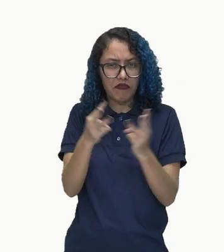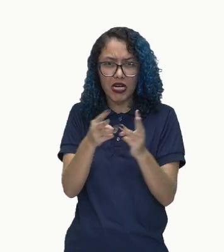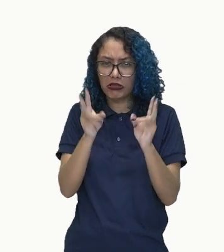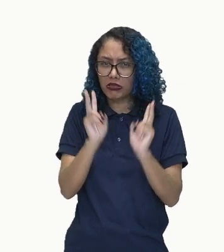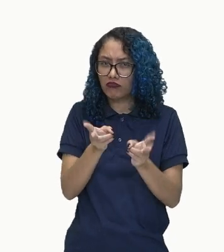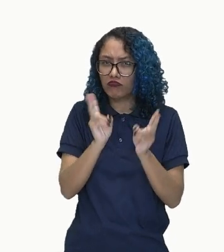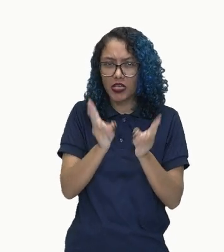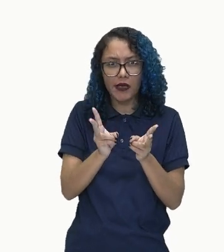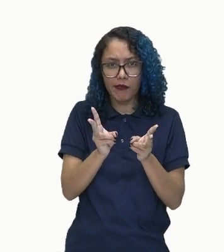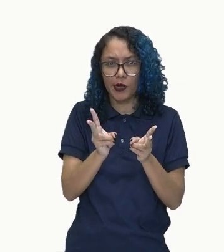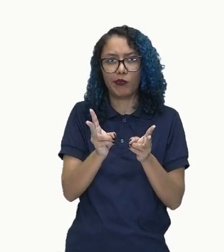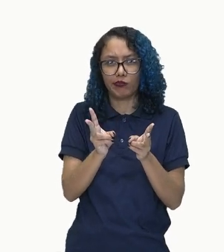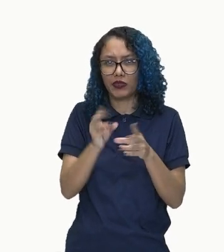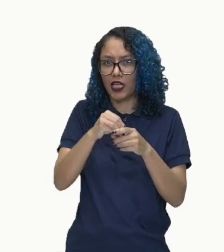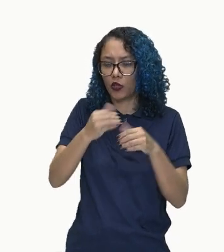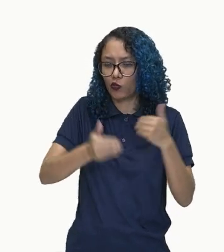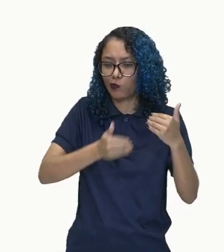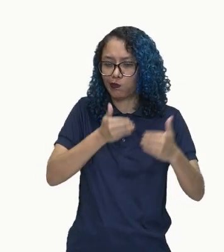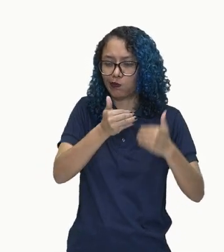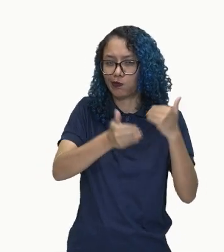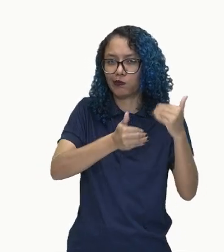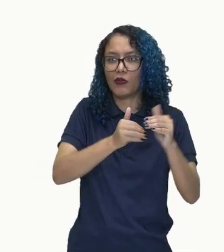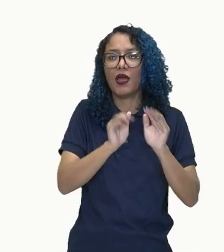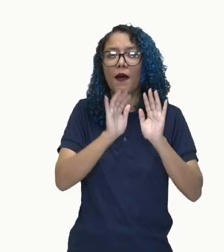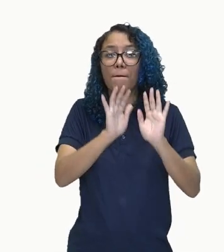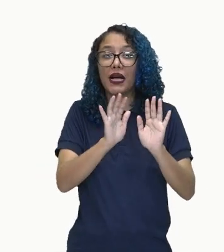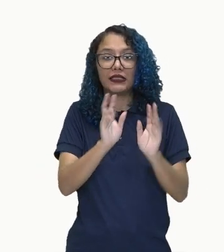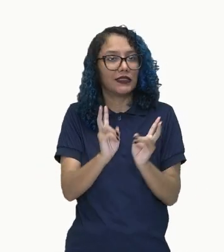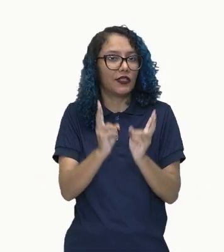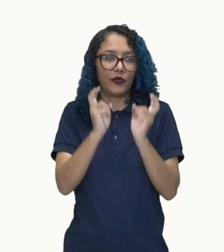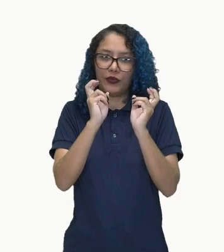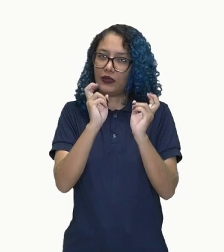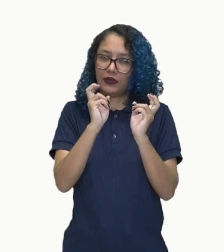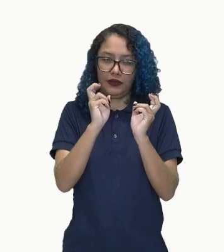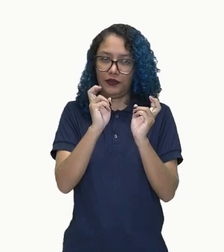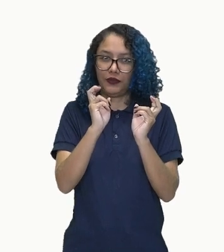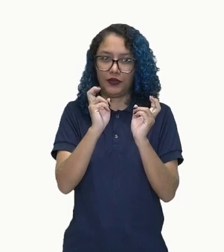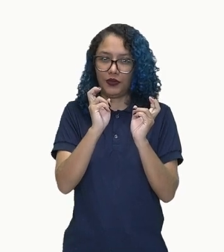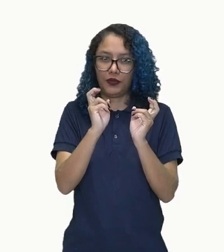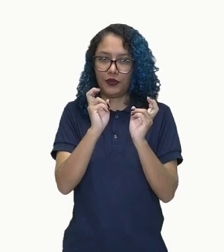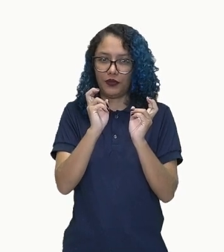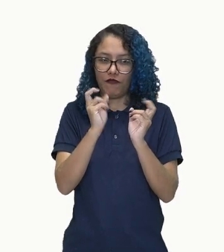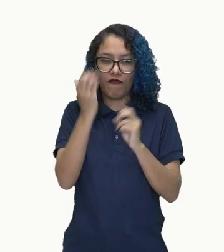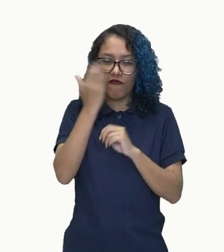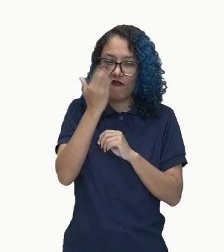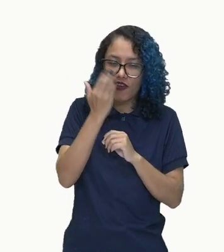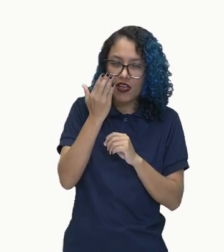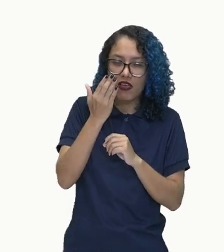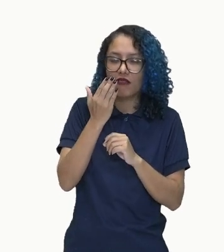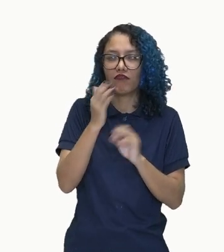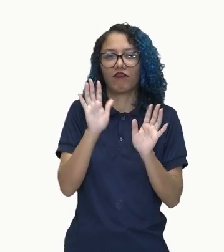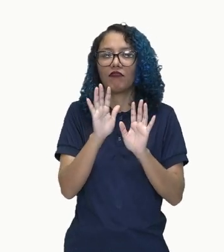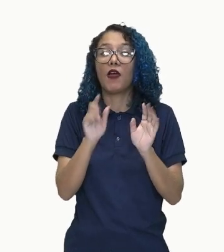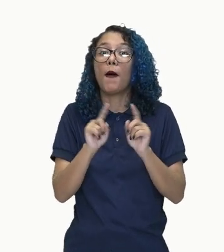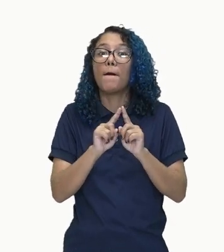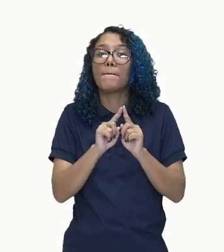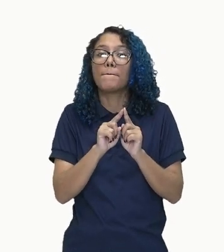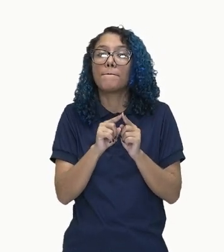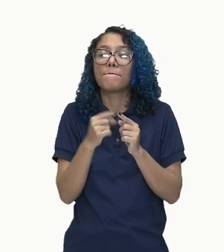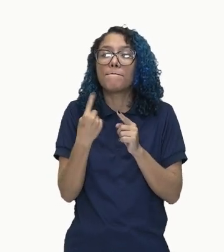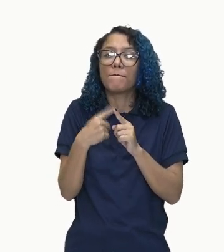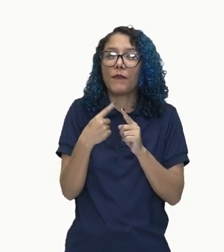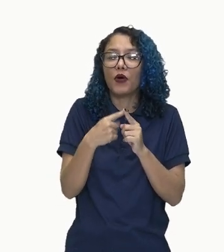sistema. Só que ela não foi visualizada, a gente não conseguiu ser visualizada, pois o sistema estava muito